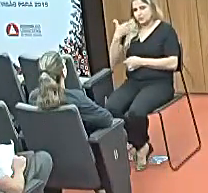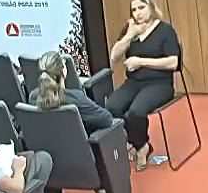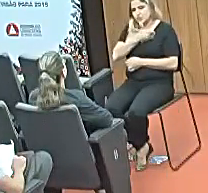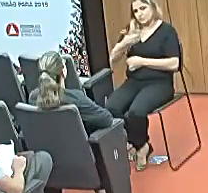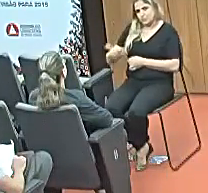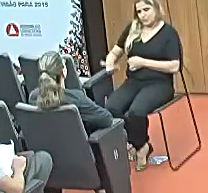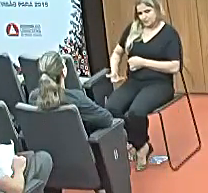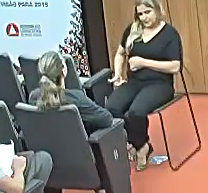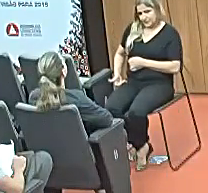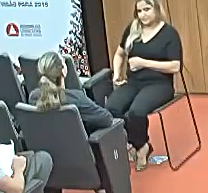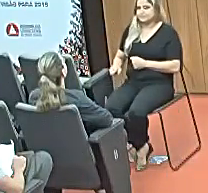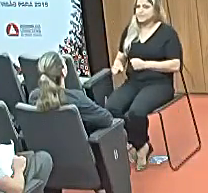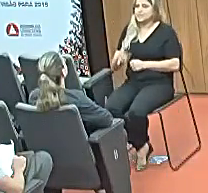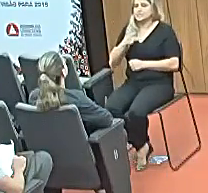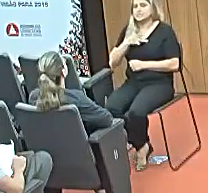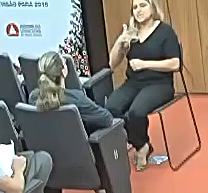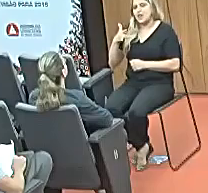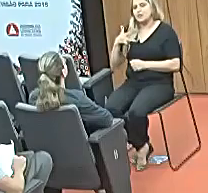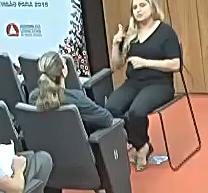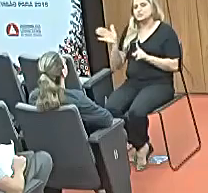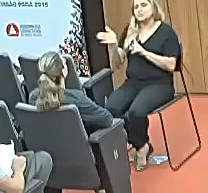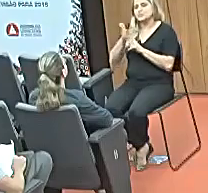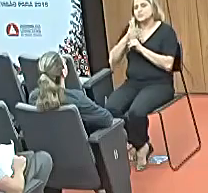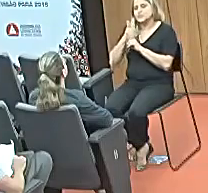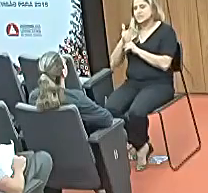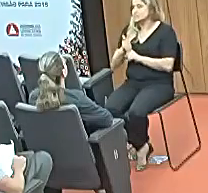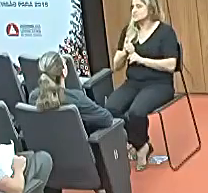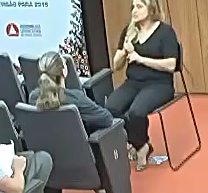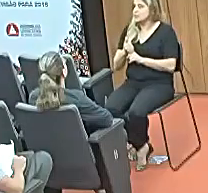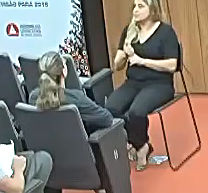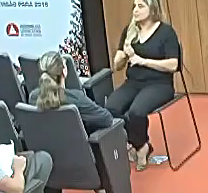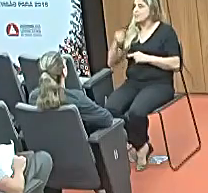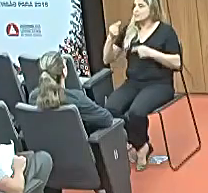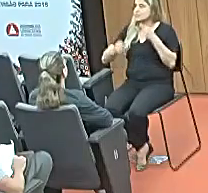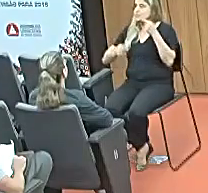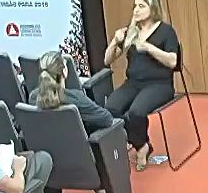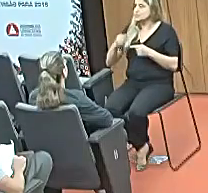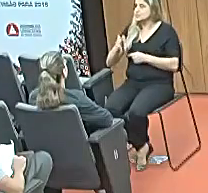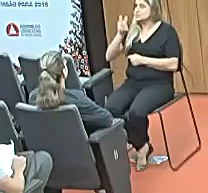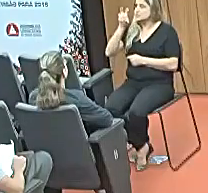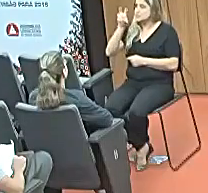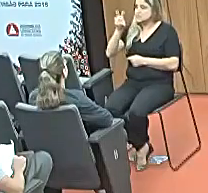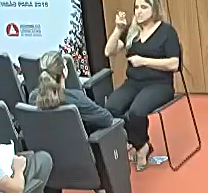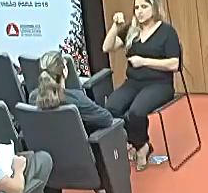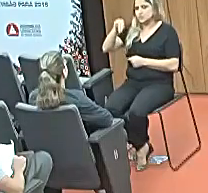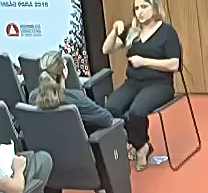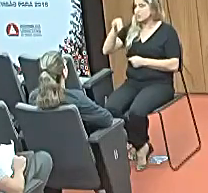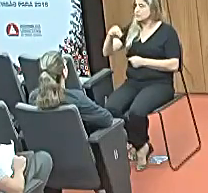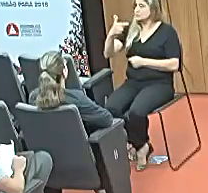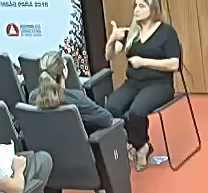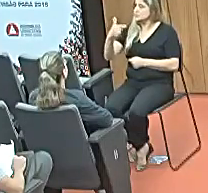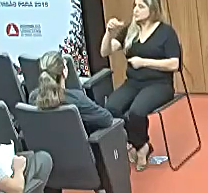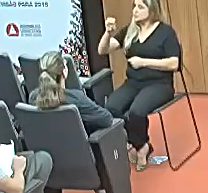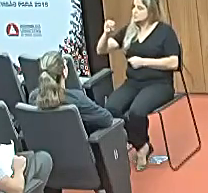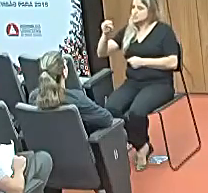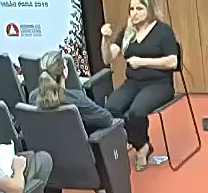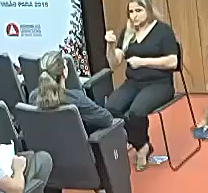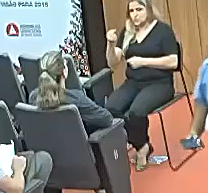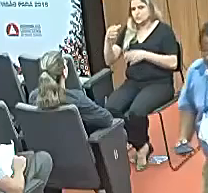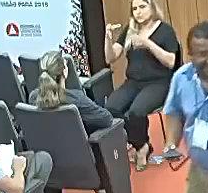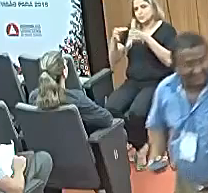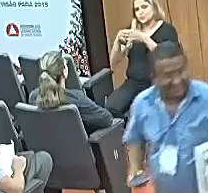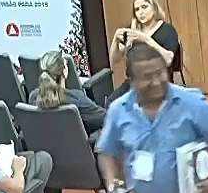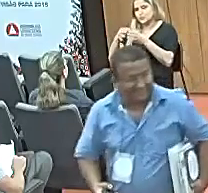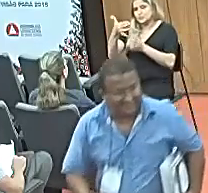saúde e proteção social que foi debatido no dia 5 de novembro de 2018 o grupo de trabalho composto por dez pessoas